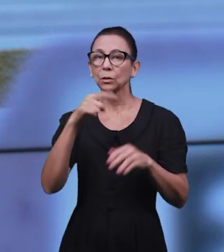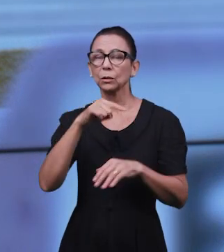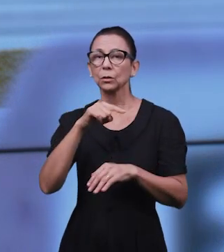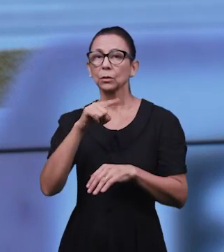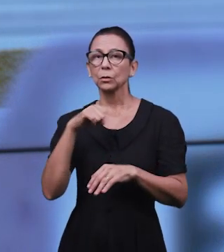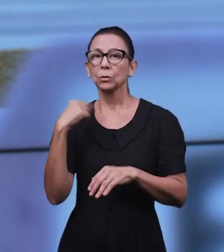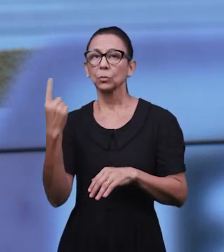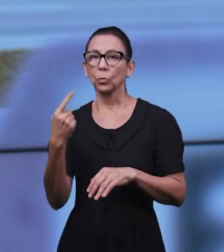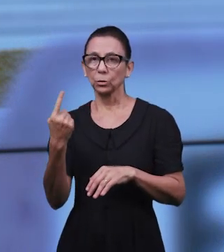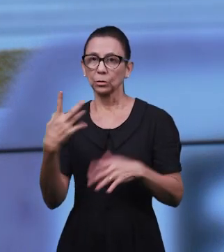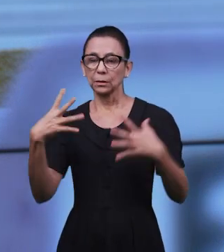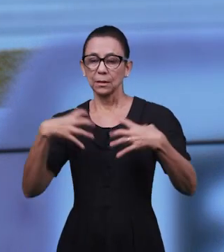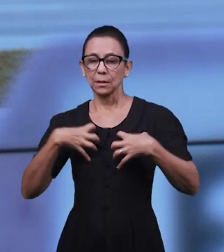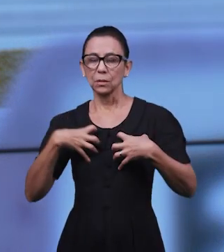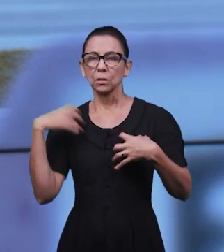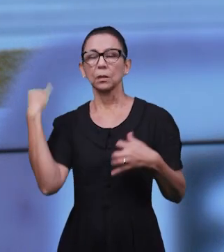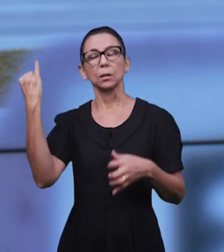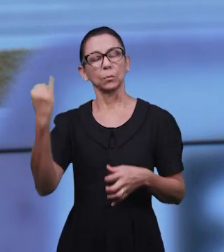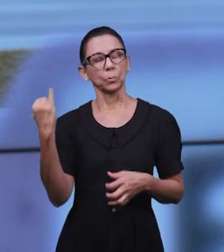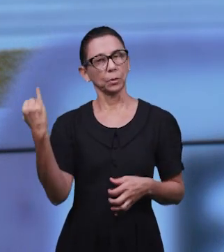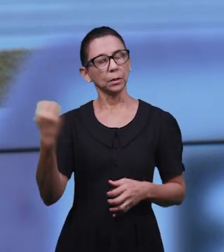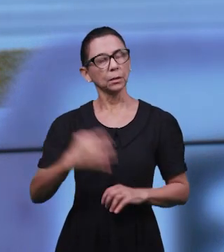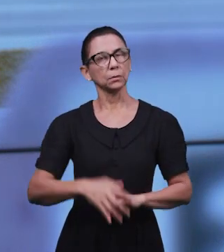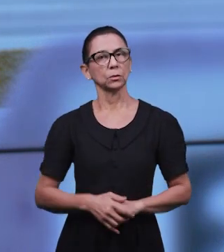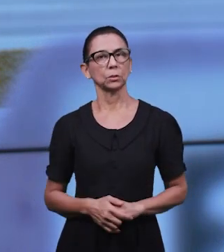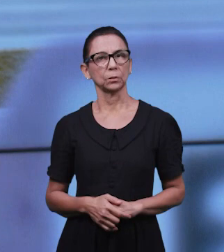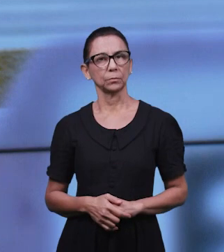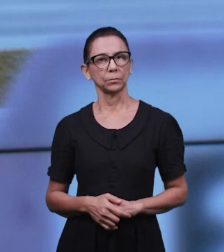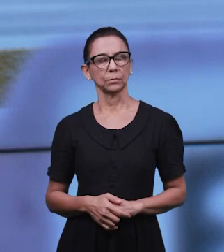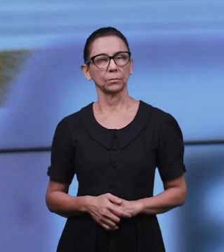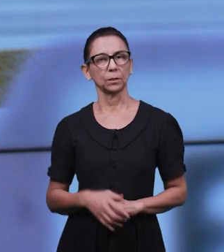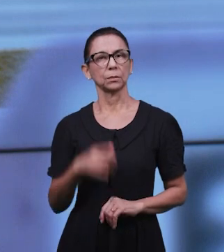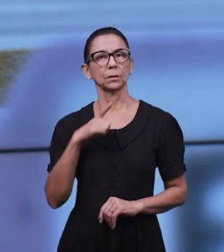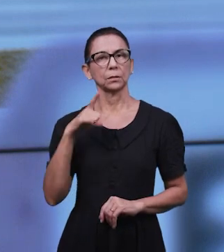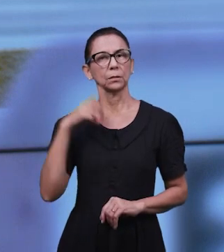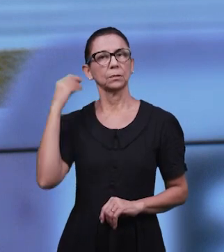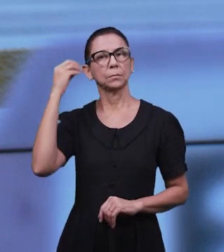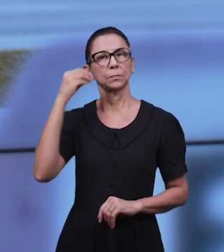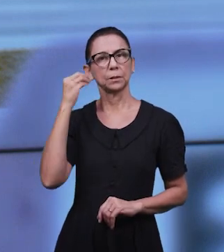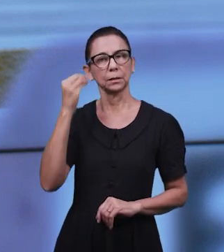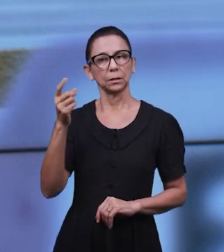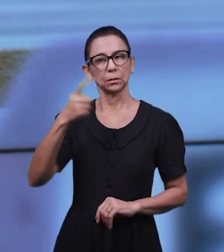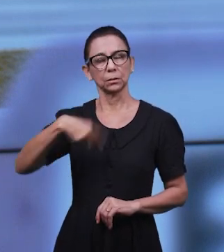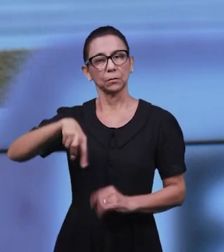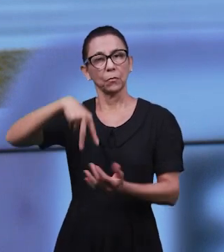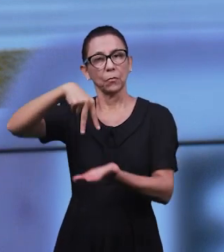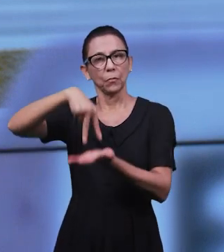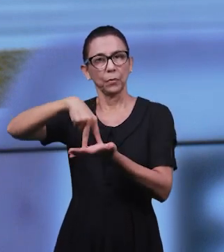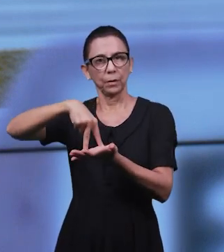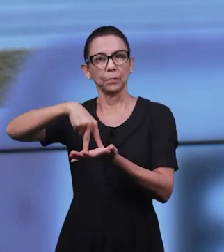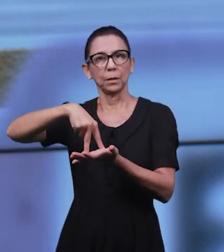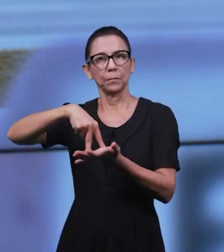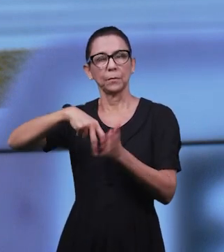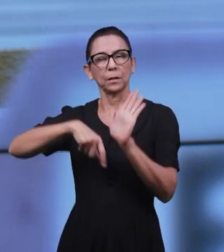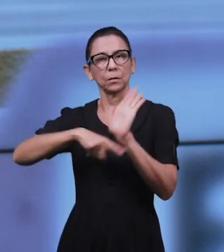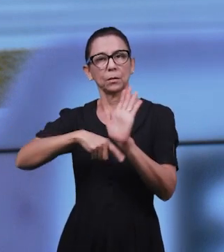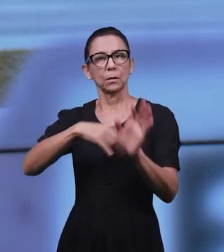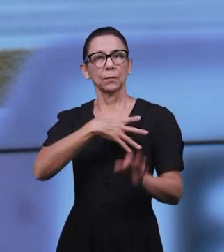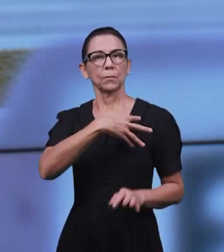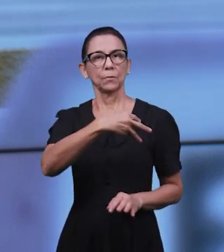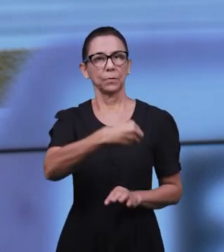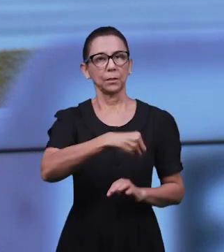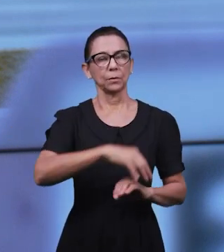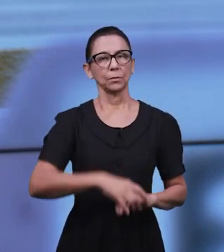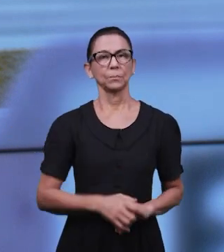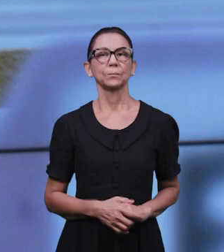são importantes e têm algo a nos dizer. Que possamos permanecer firmes no propósito de educar os nossos